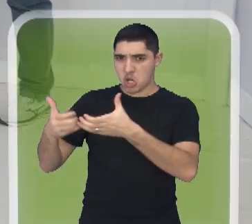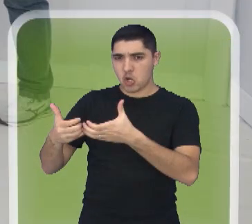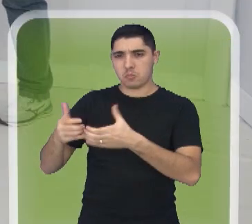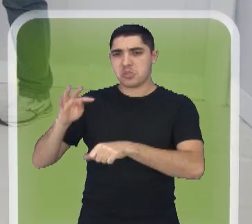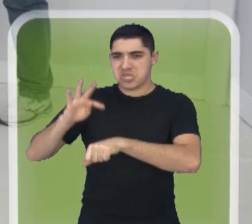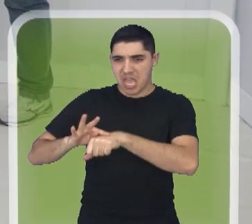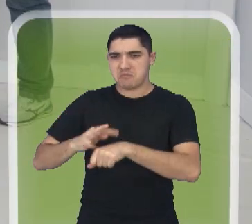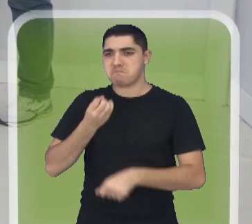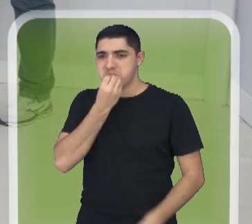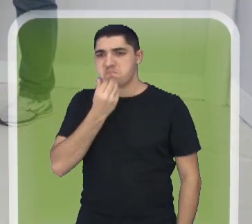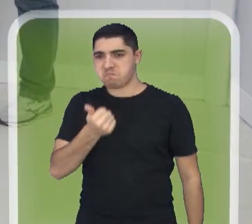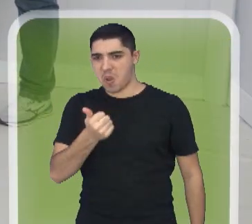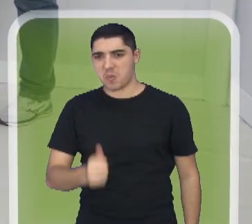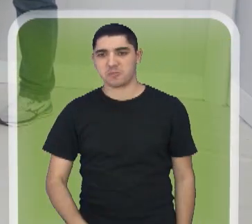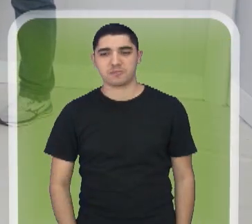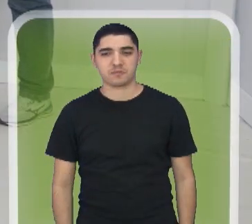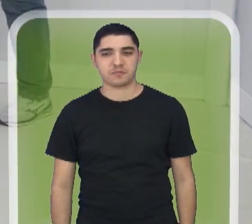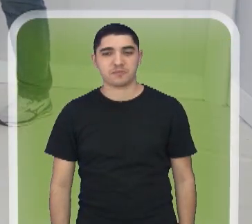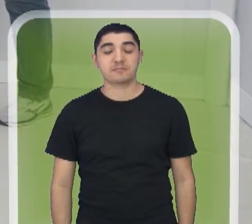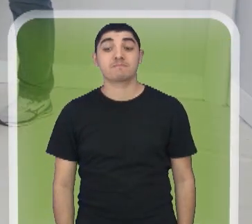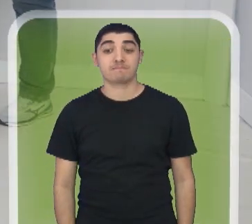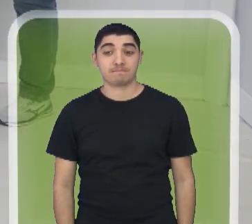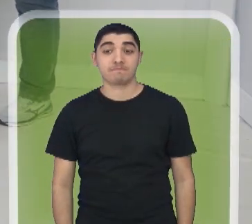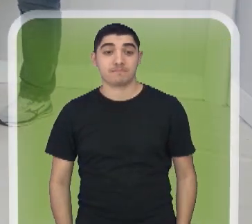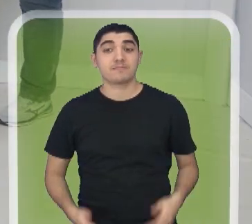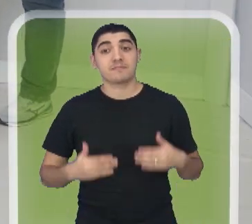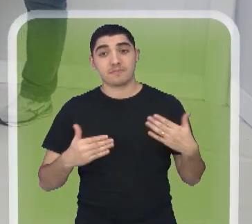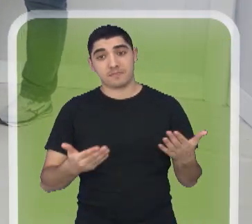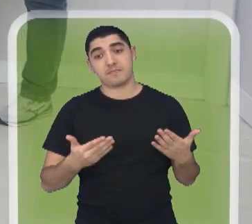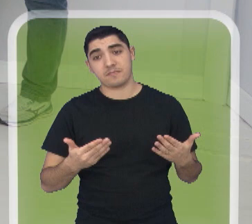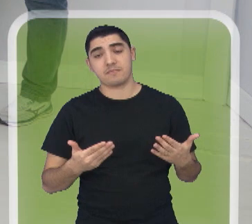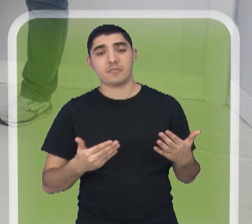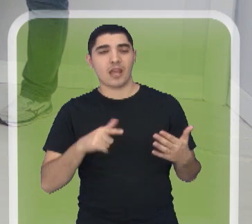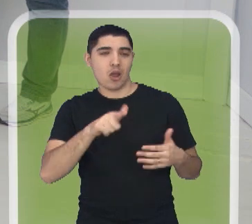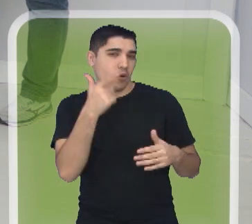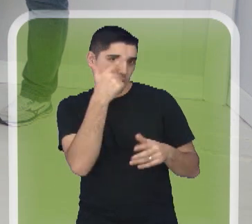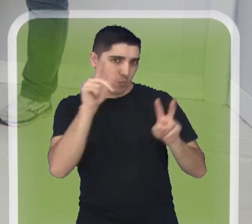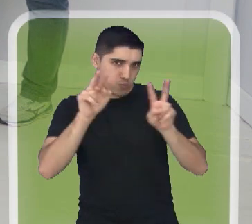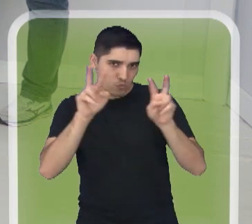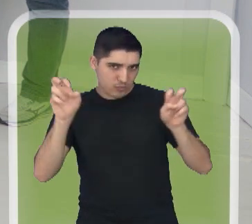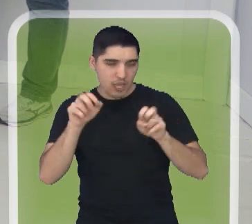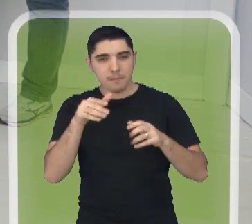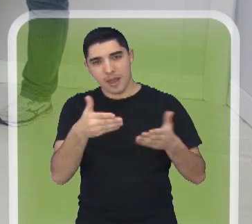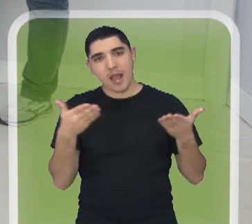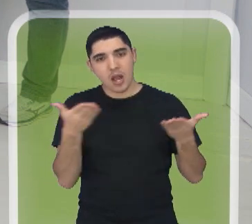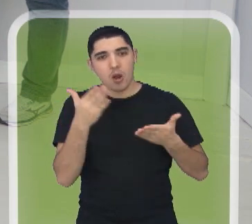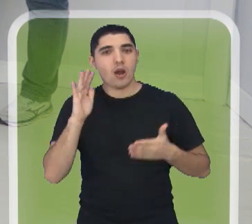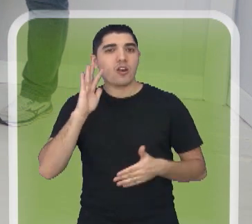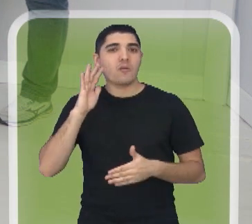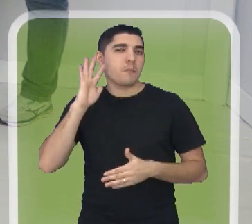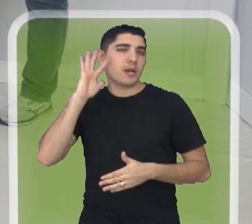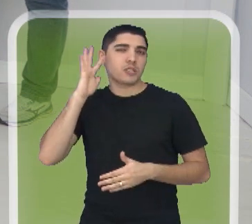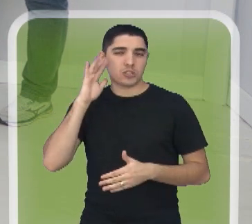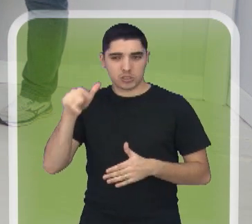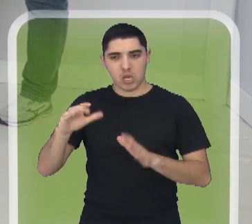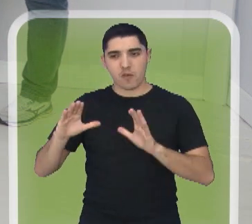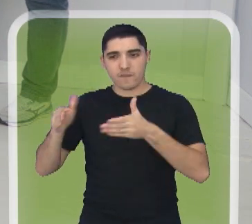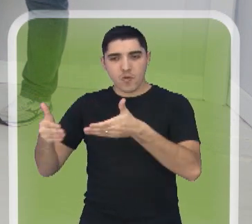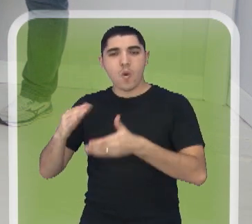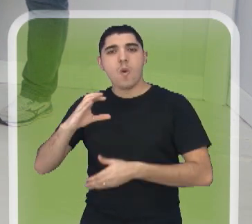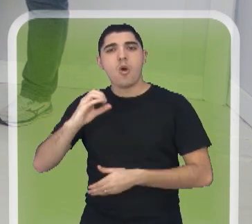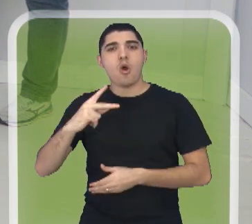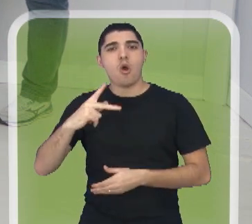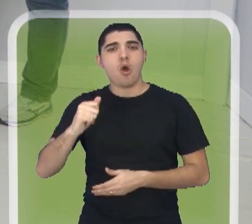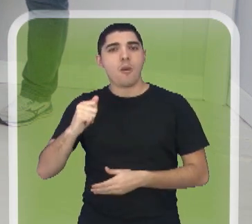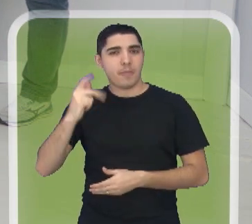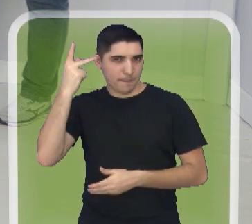tecnicamente. E agora, mudando de assunto, né, passando da final para já pensando na frente, Copa Paulista, né, como